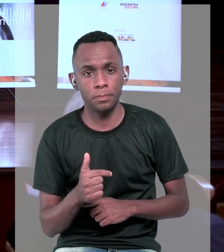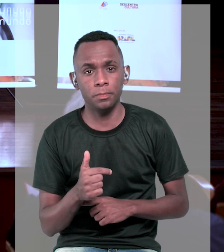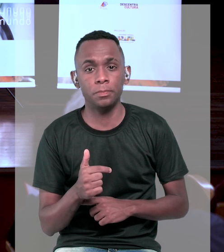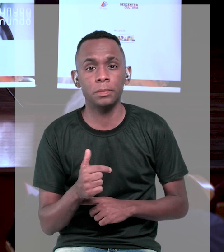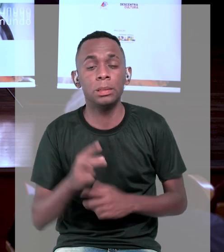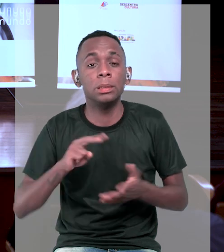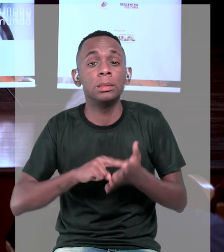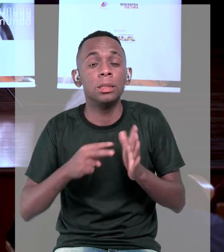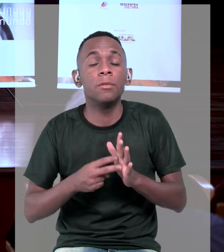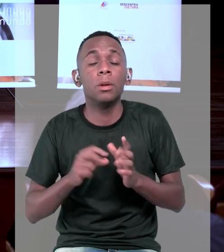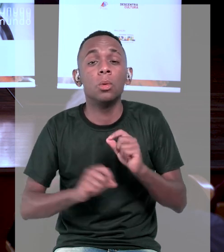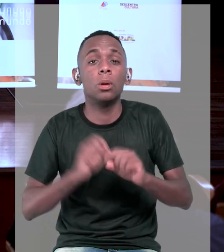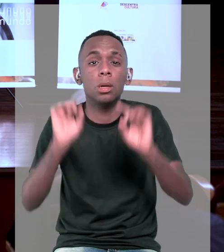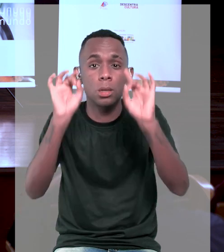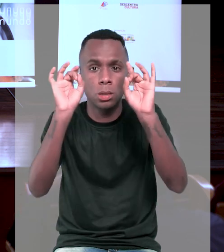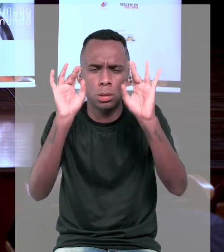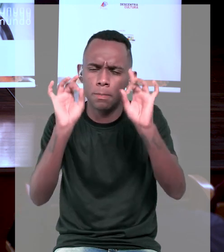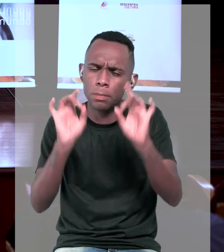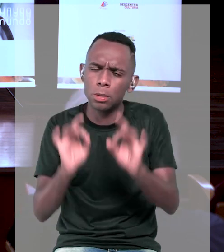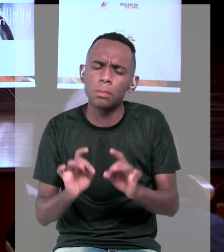são especialmente valiosas